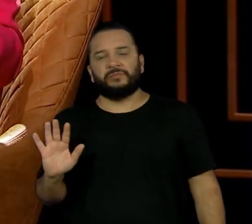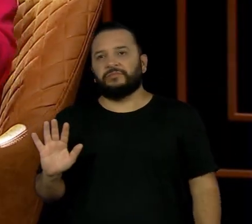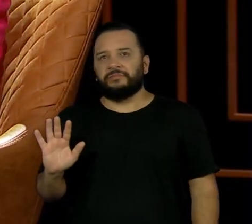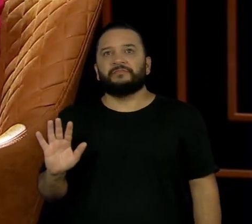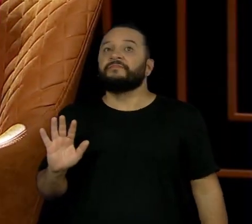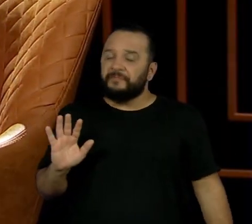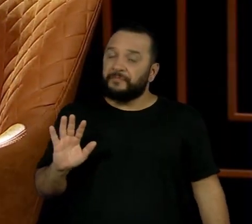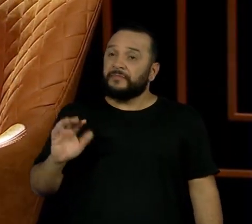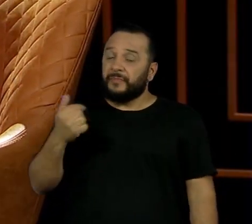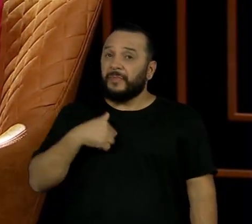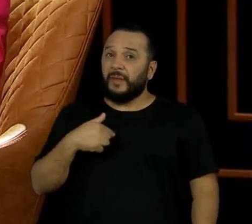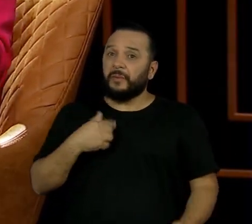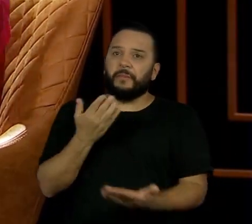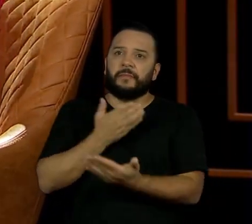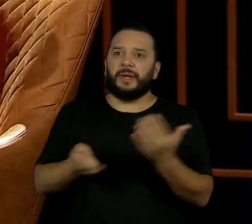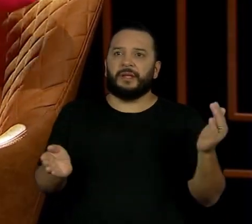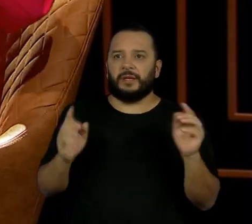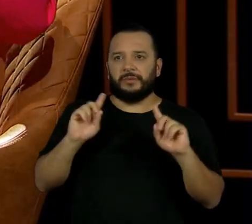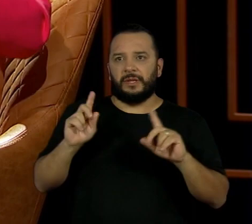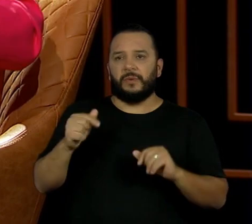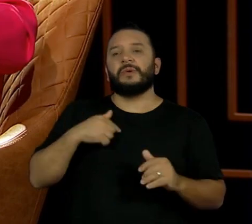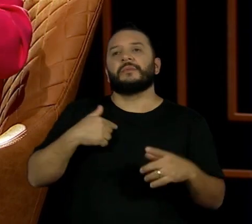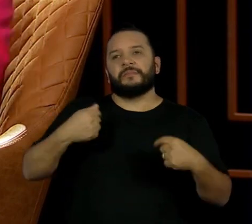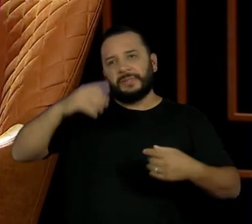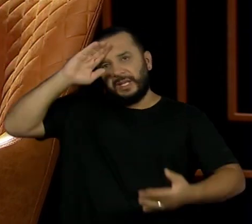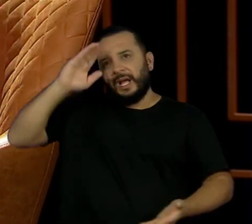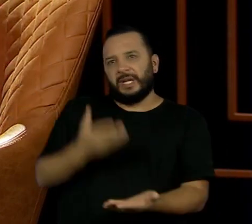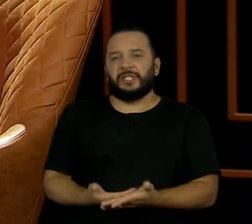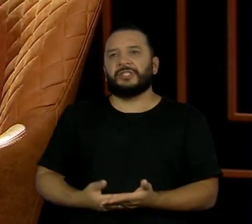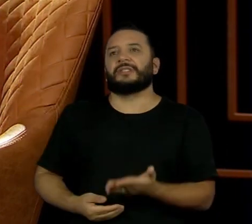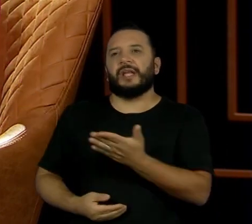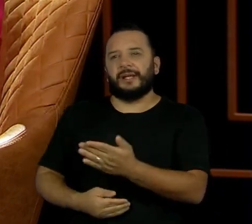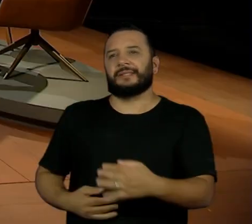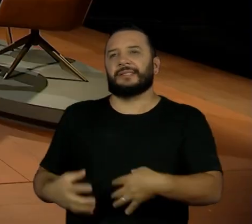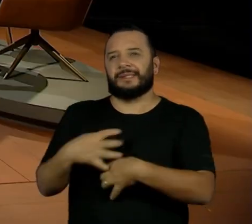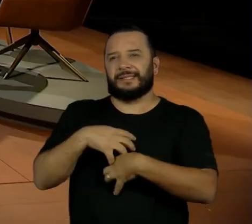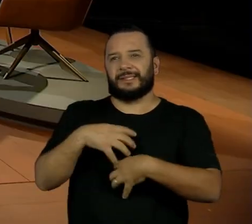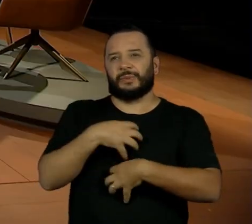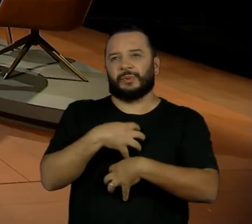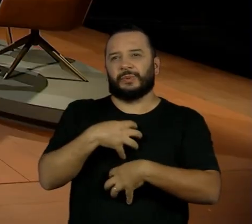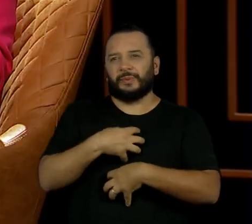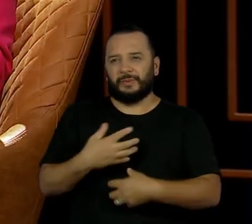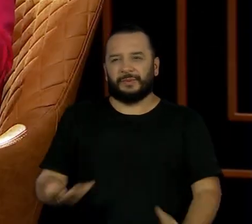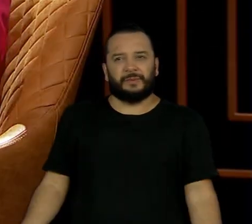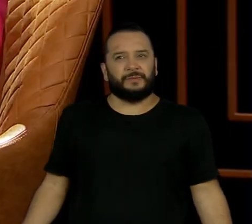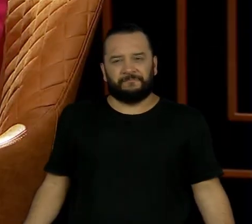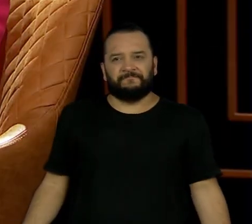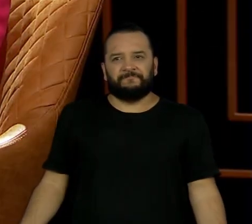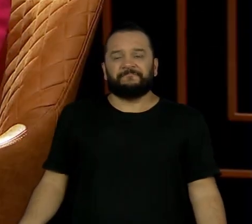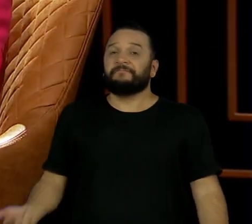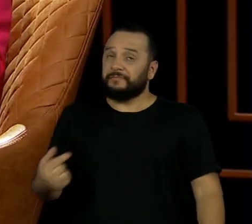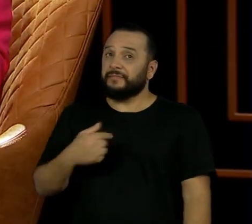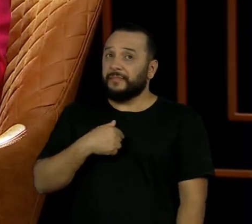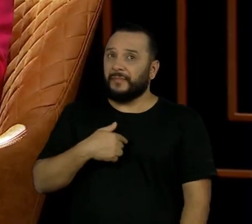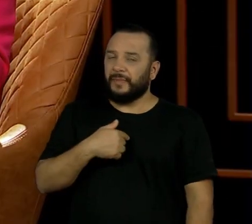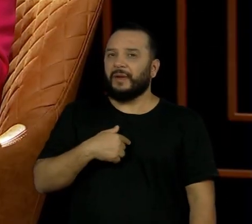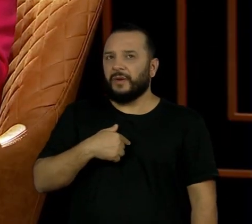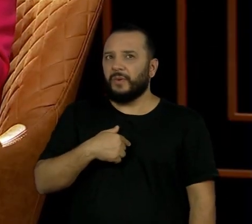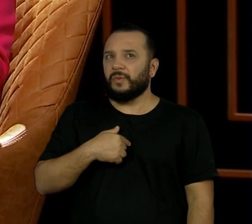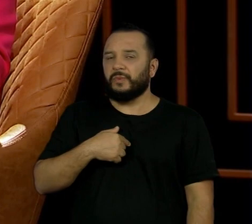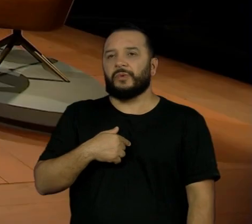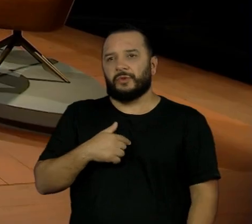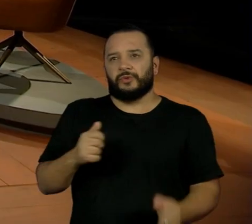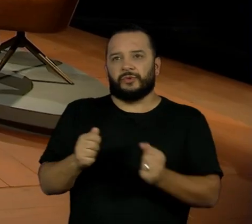é algo que eu estou perdendo. Eu só preciso acreditar naquilo que eu sinto. E eu estava muito, muito, muito próxima